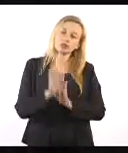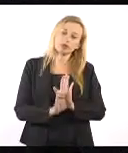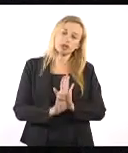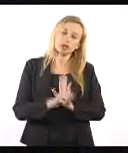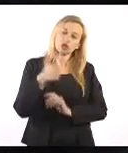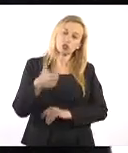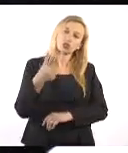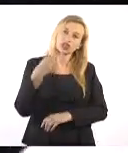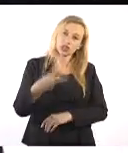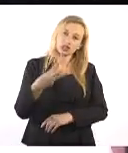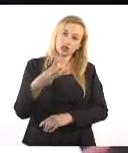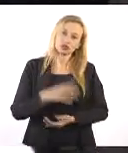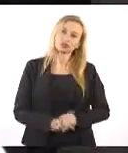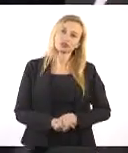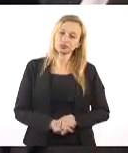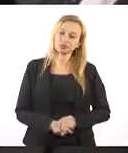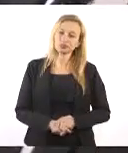1 e 3.